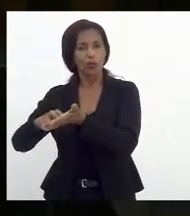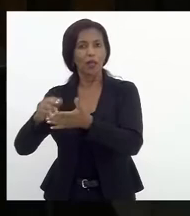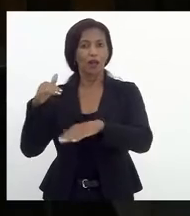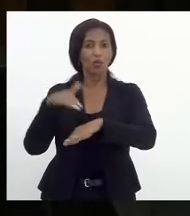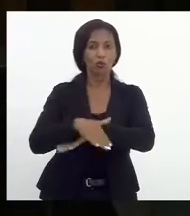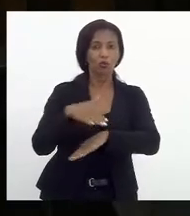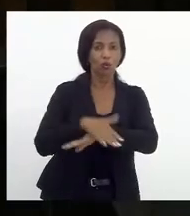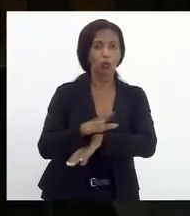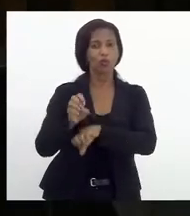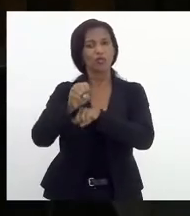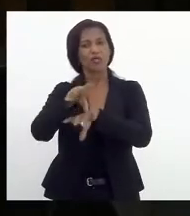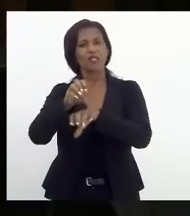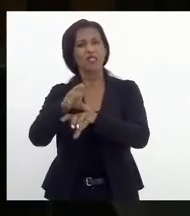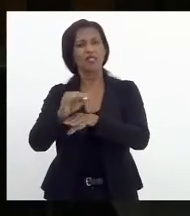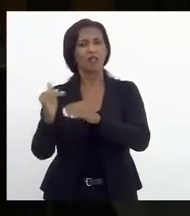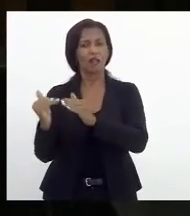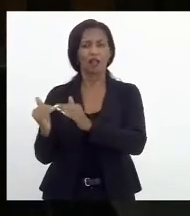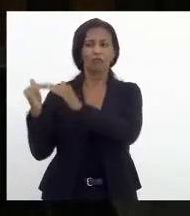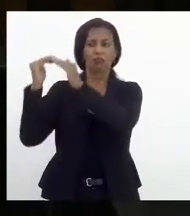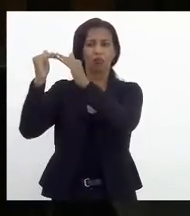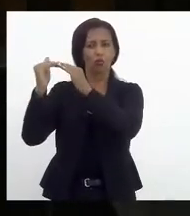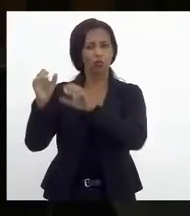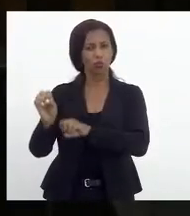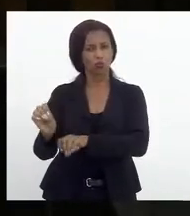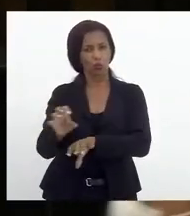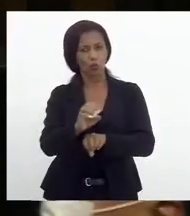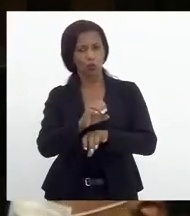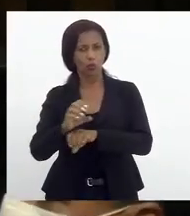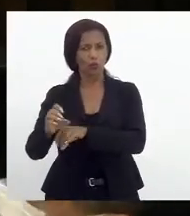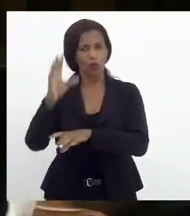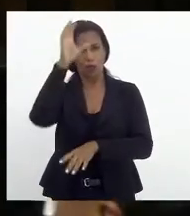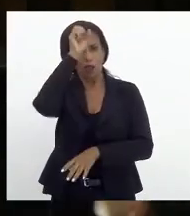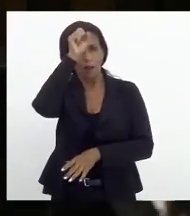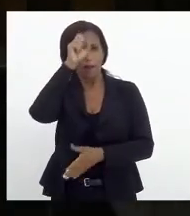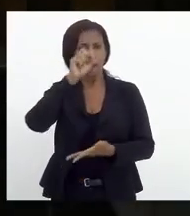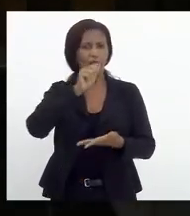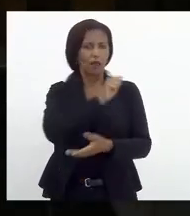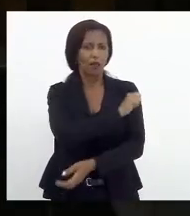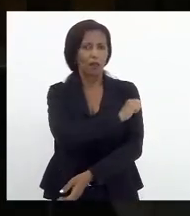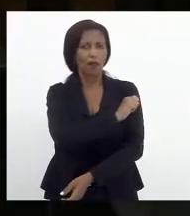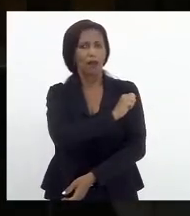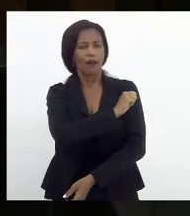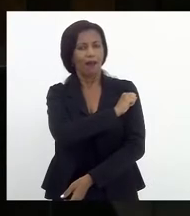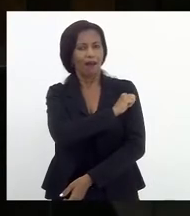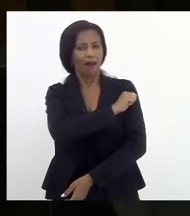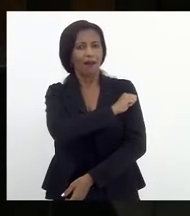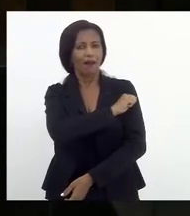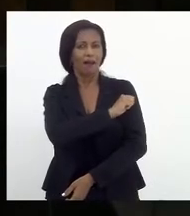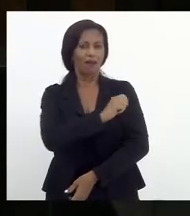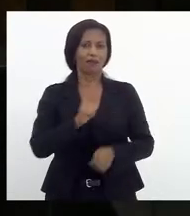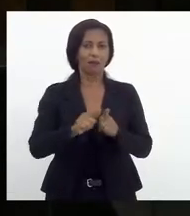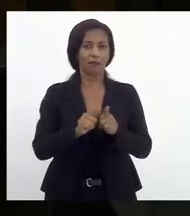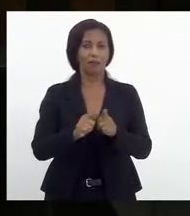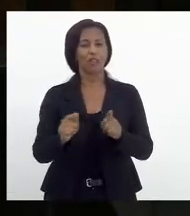noite nessas escolas municipais e assim por diante, junto com a